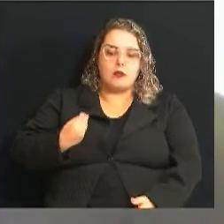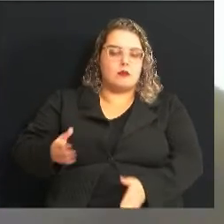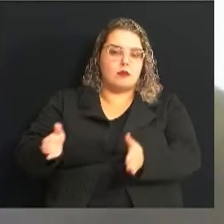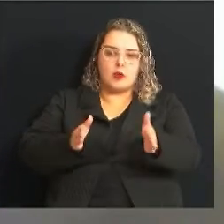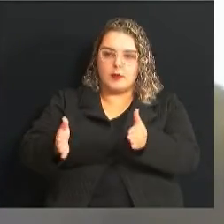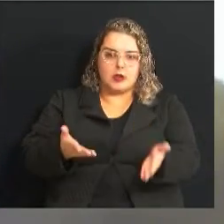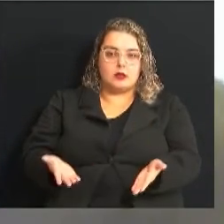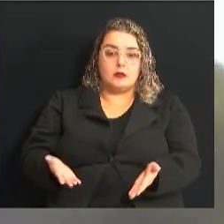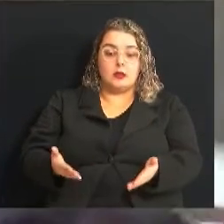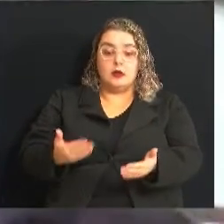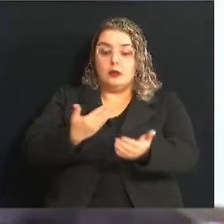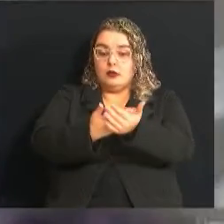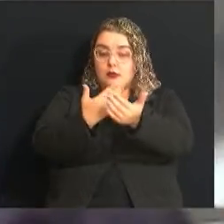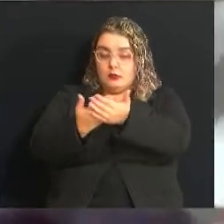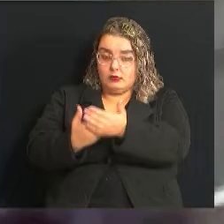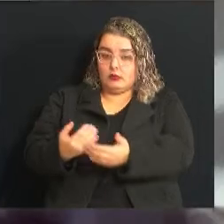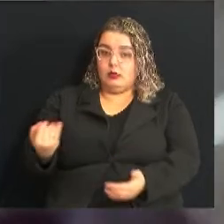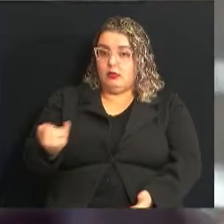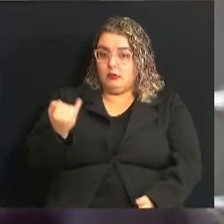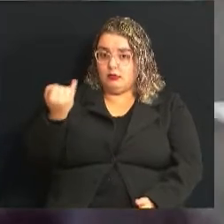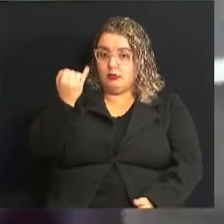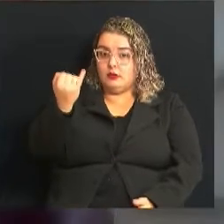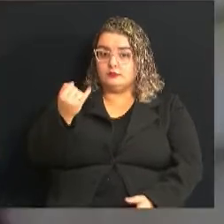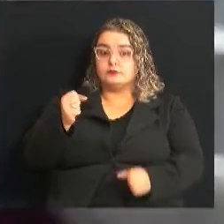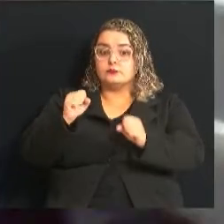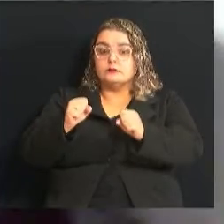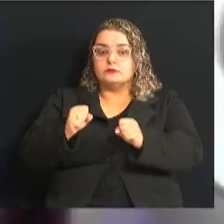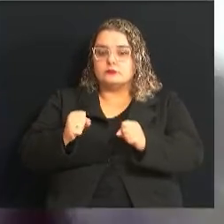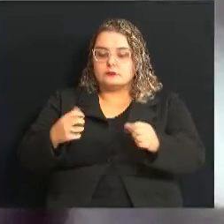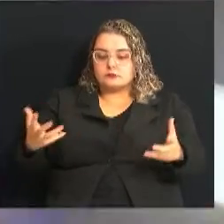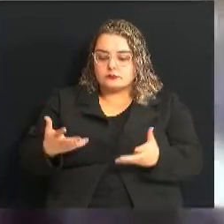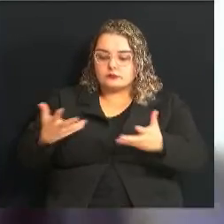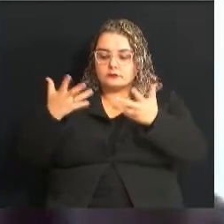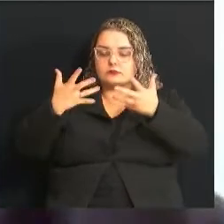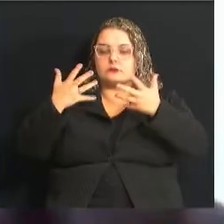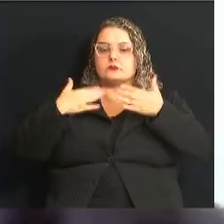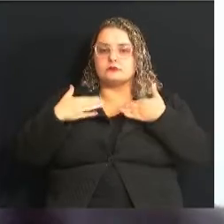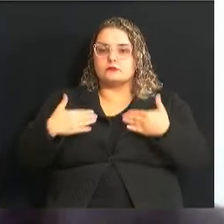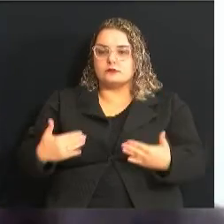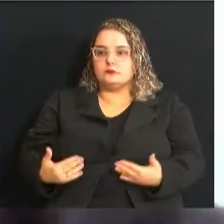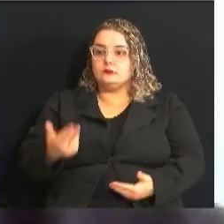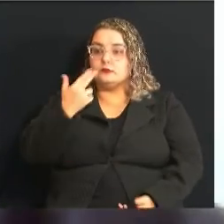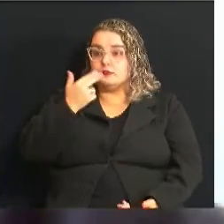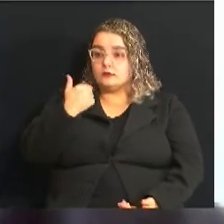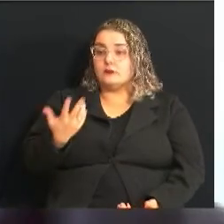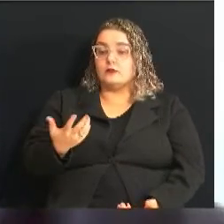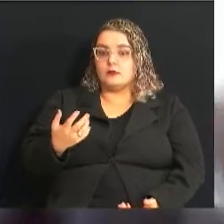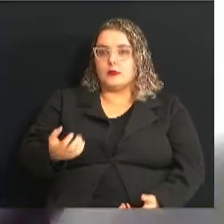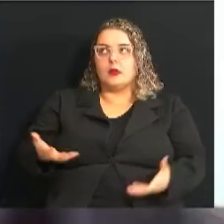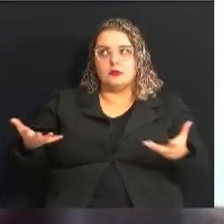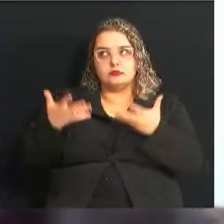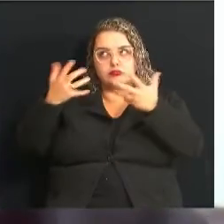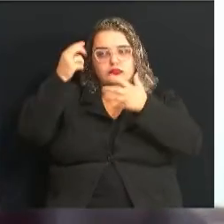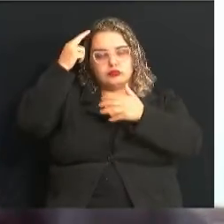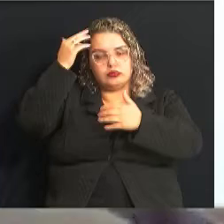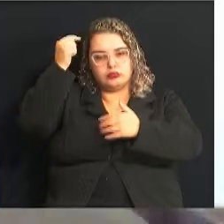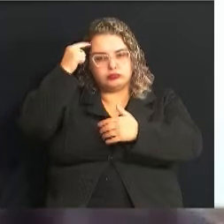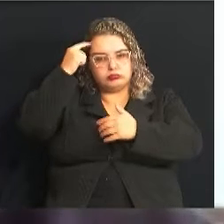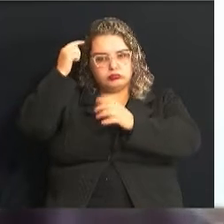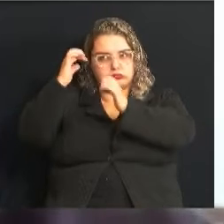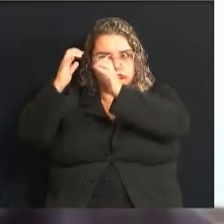estudos, ela é importante também para que a gente possa alimentar, né, o corpo nutrido, ele alimenta o cérebro também, né, porque ele vai fazer com